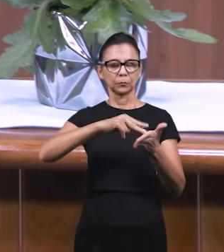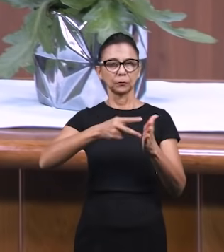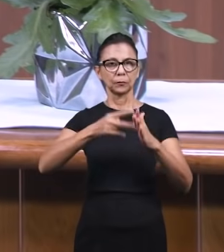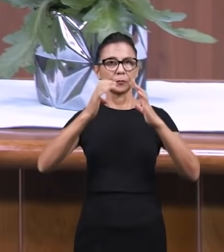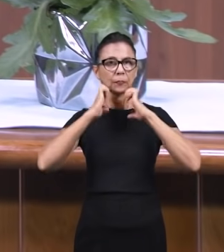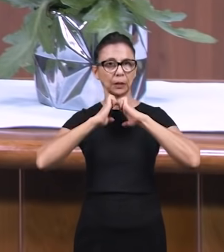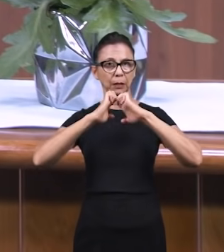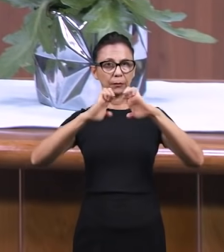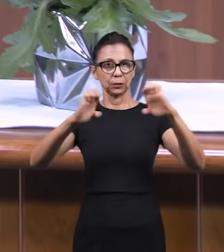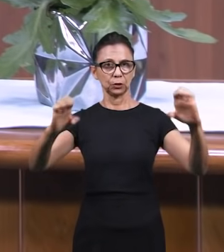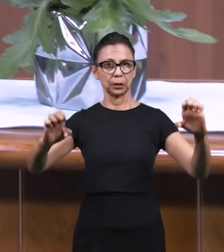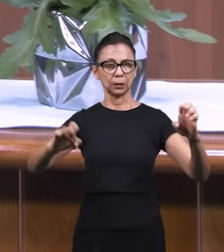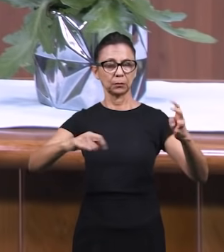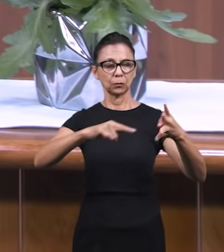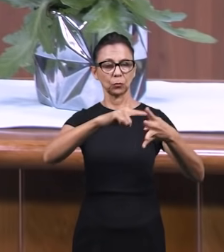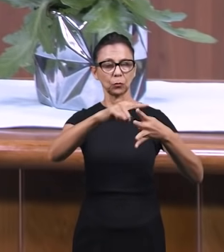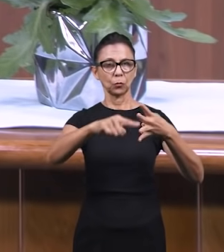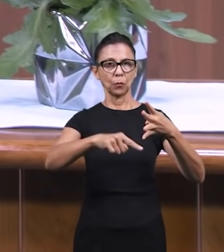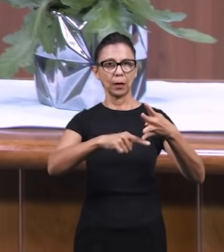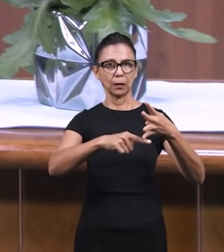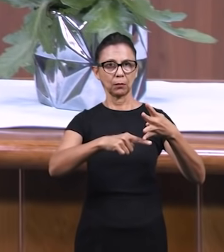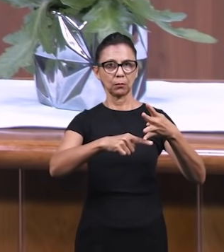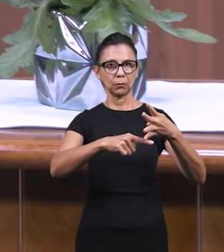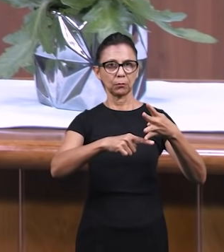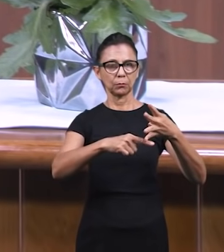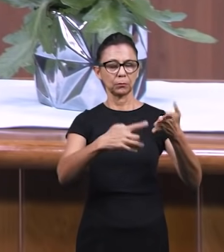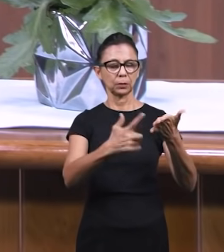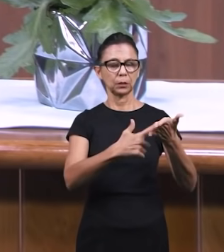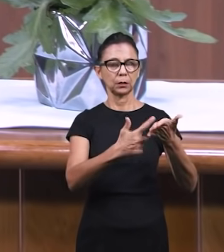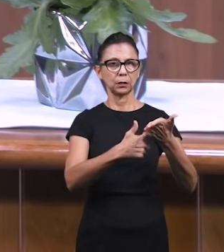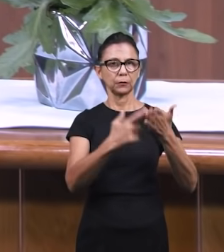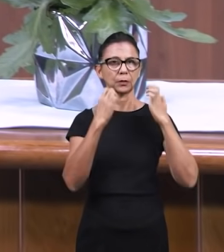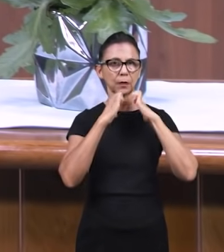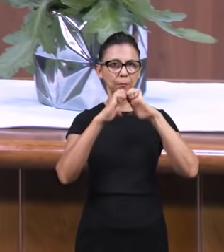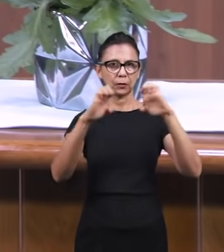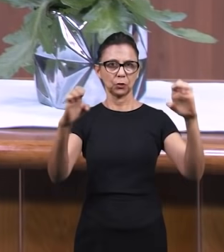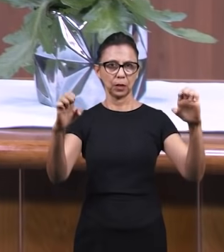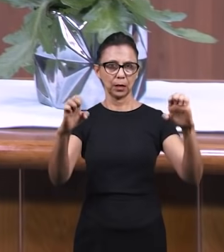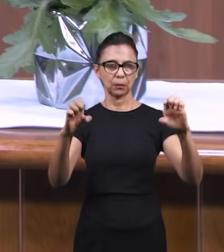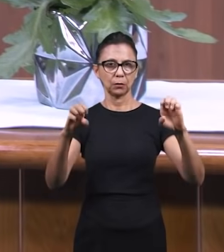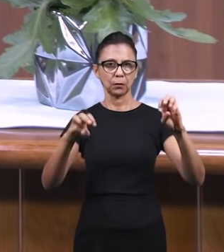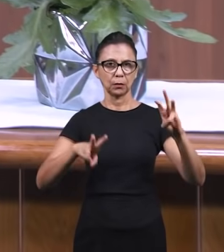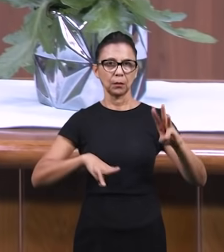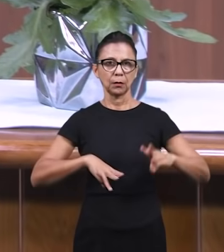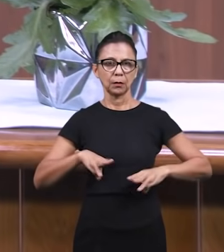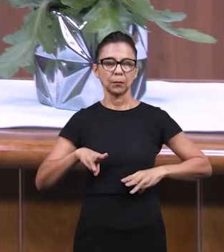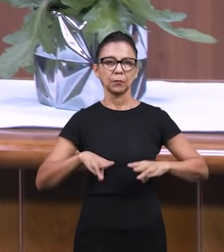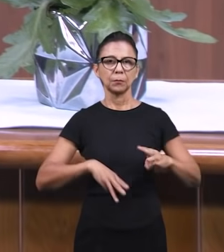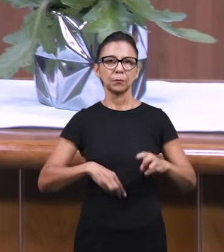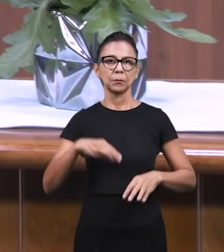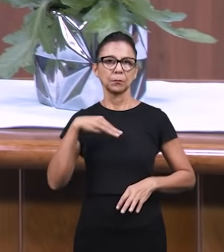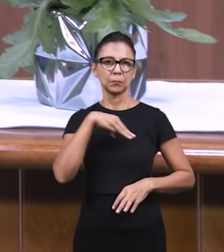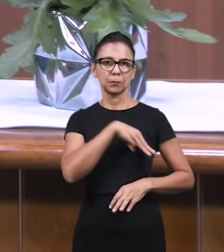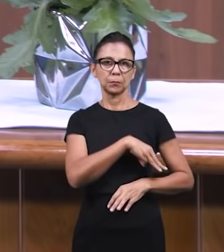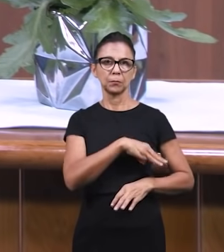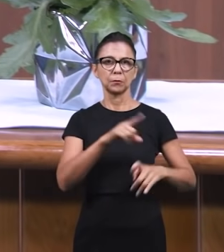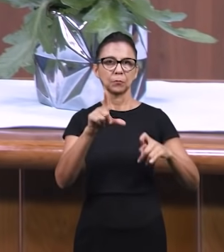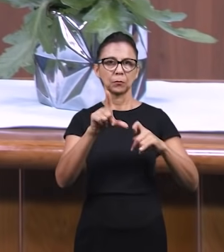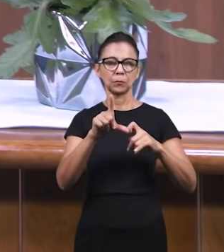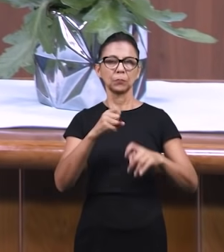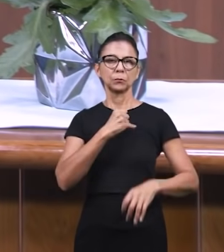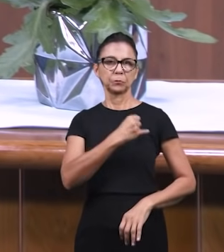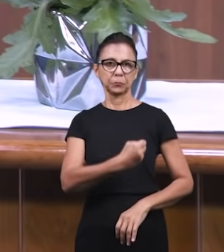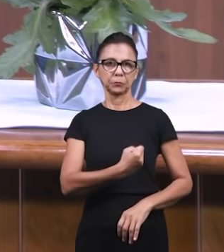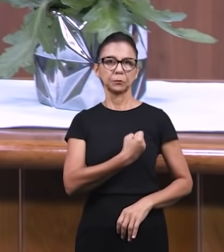4 evangelhos: Mateus, Marcos, Lucas e João. O número 4 fala do evangelho. E nesse instante,